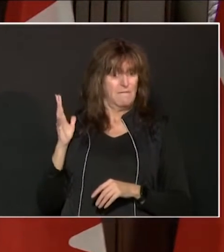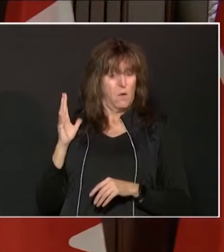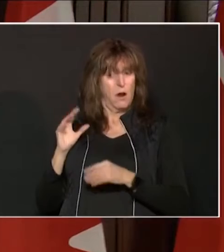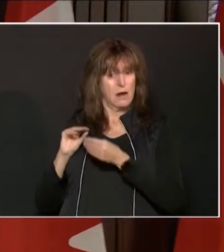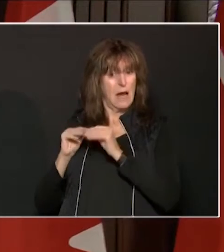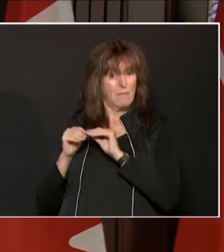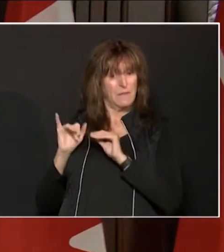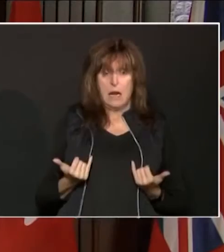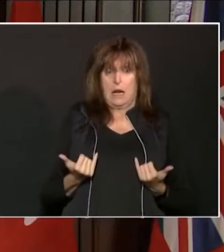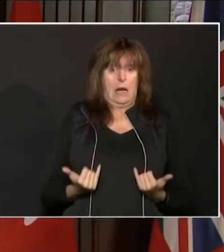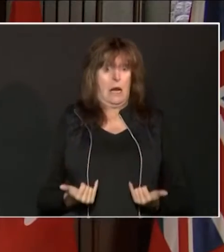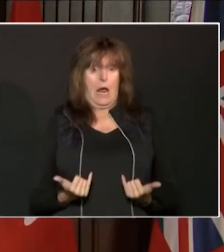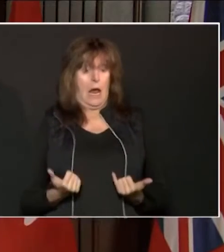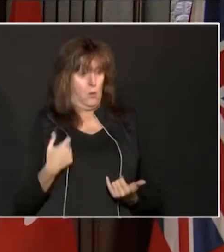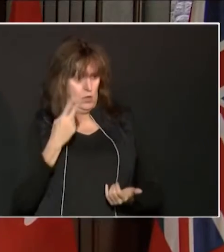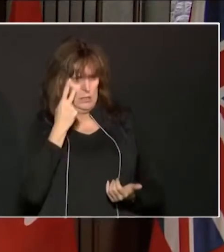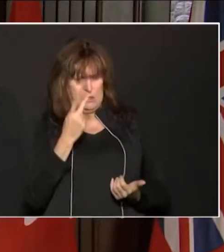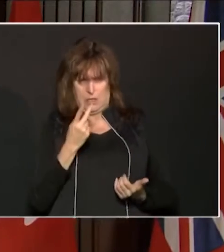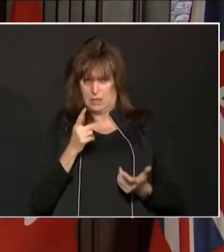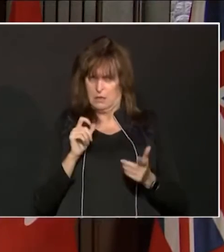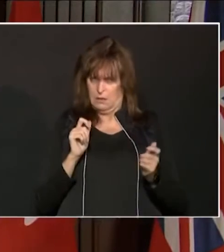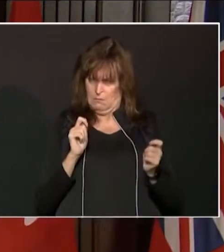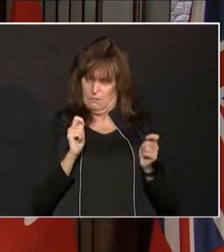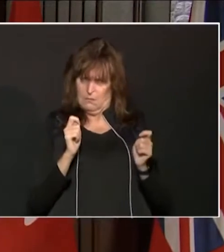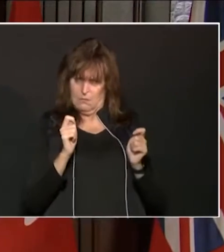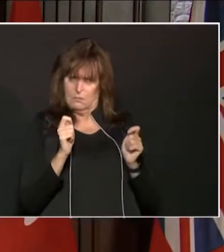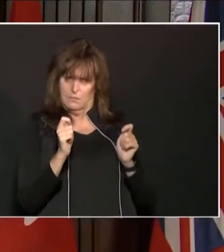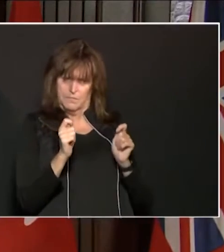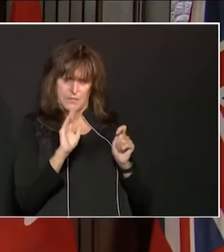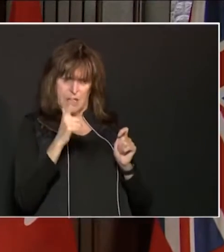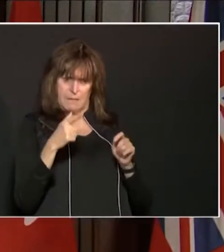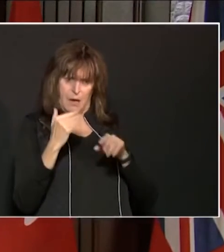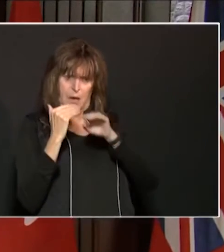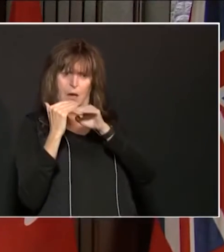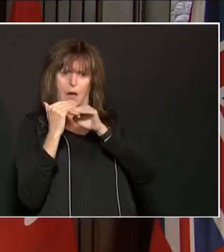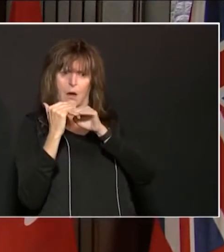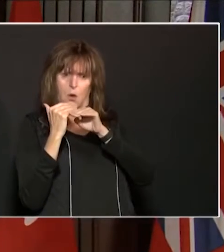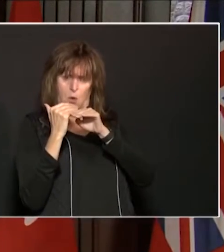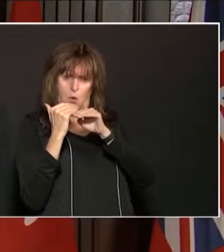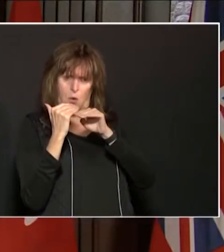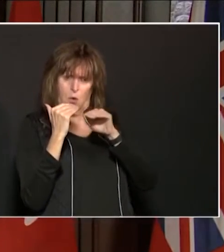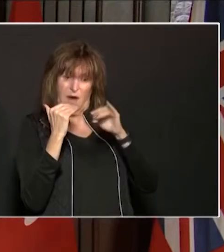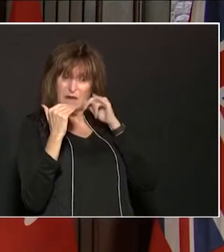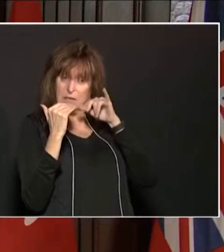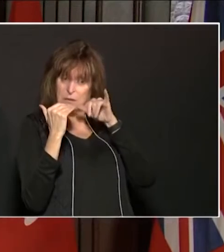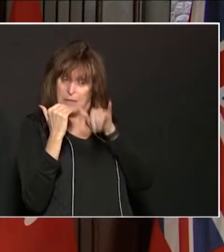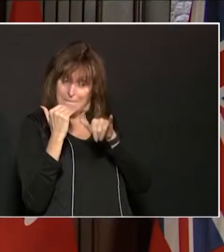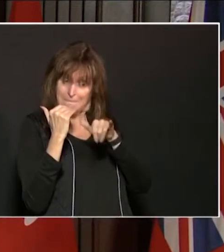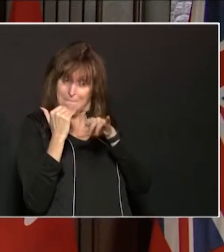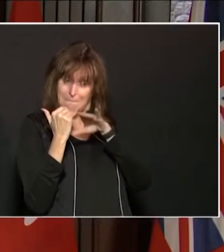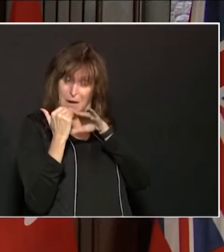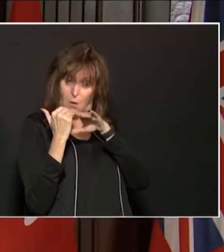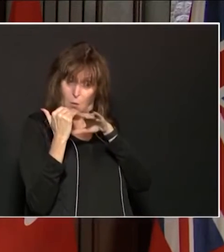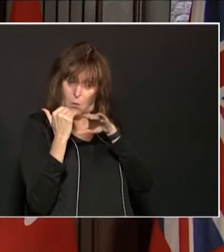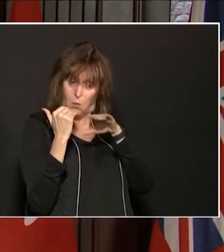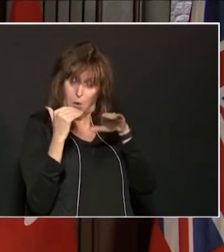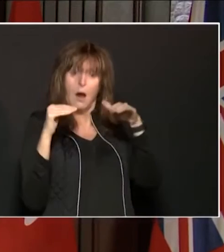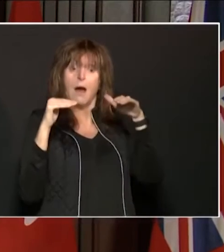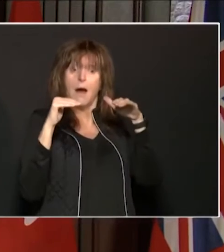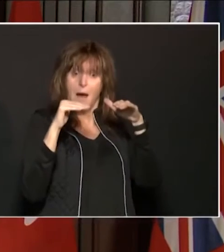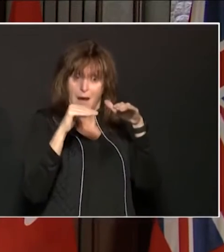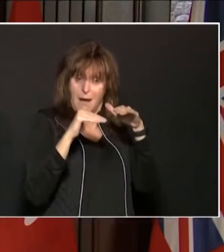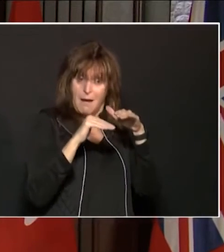e 1%. Adelstan Brown avisa, contudo, que se trata de uma situação frágil e precária.